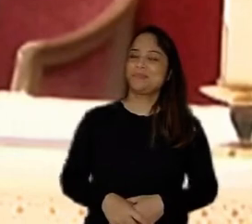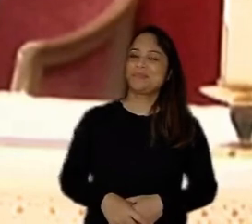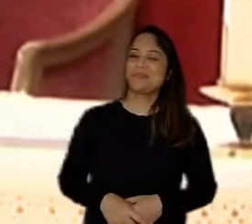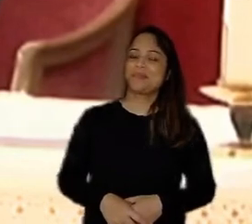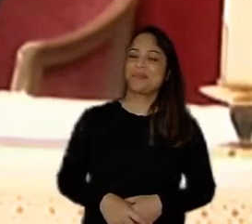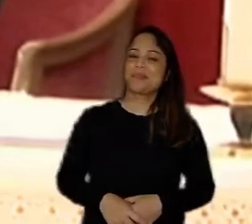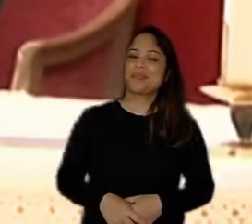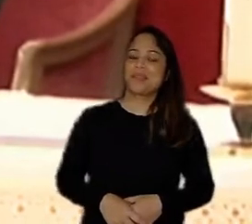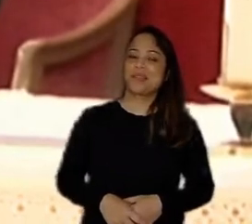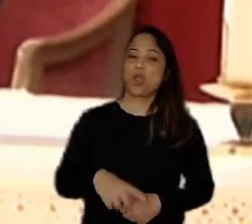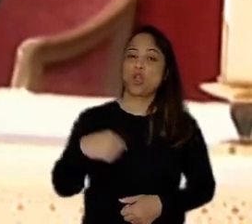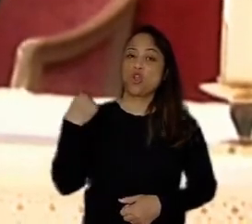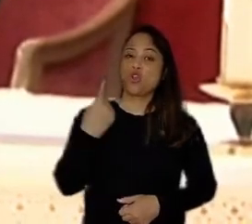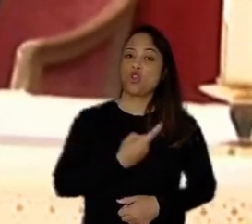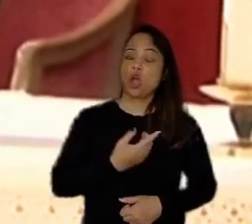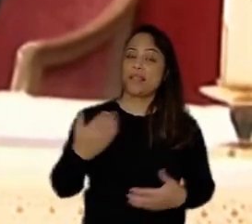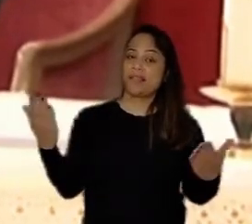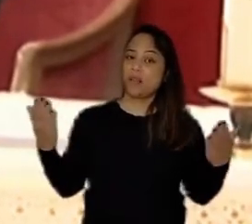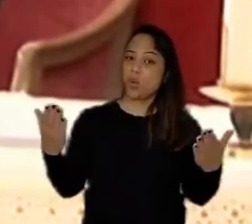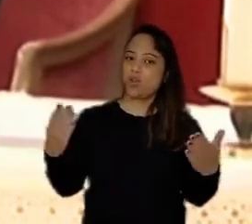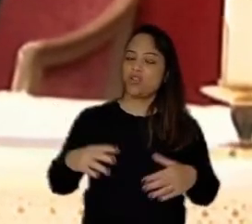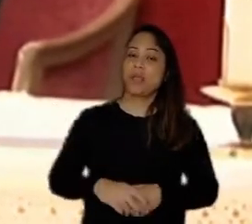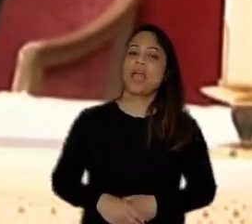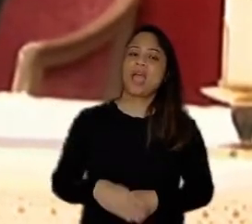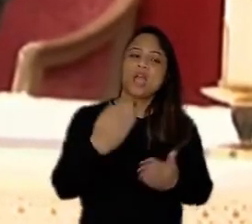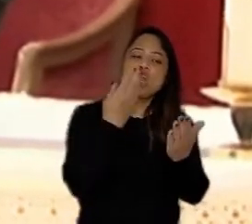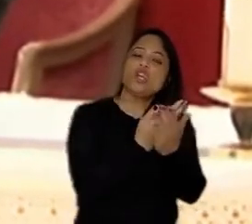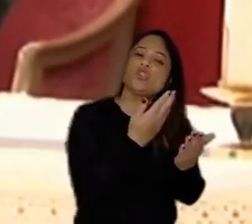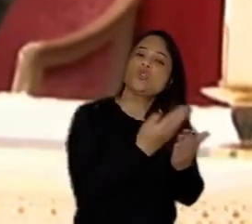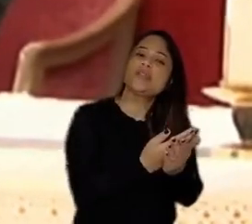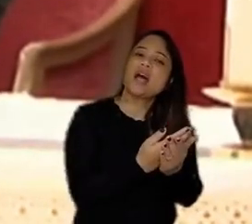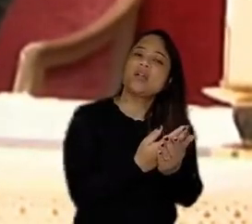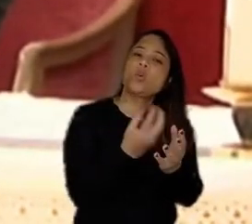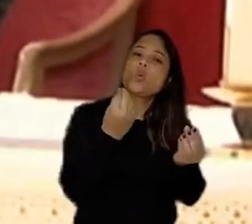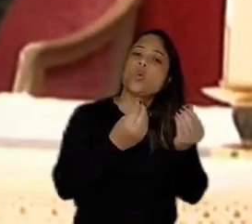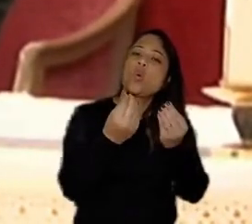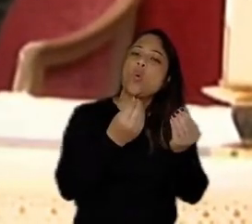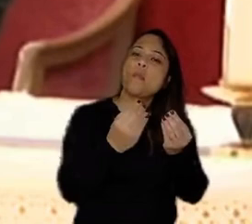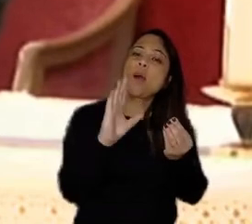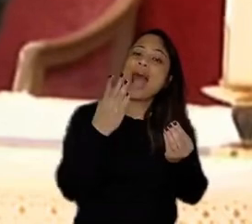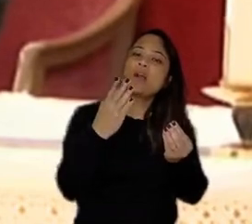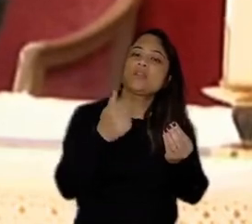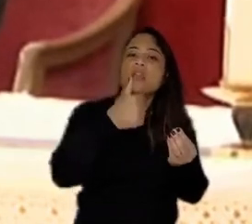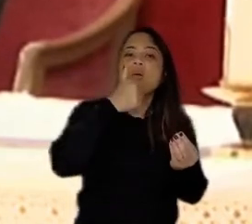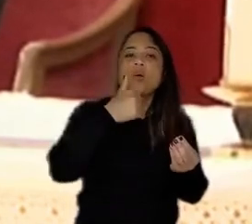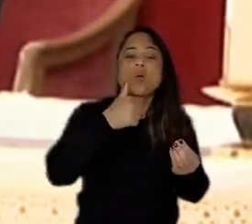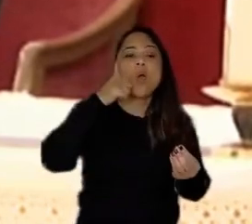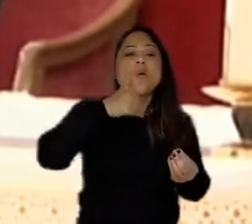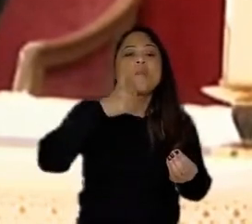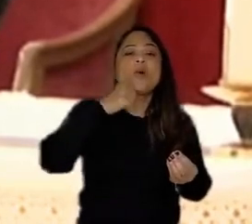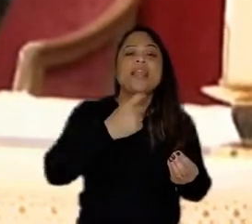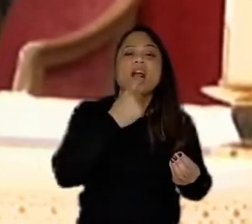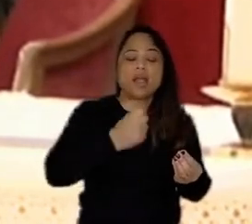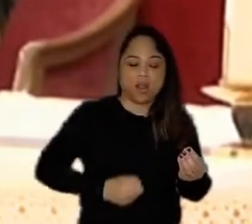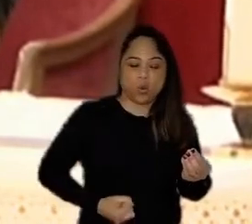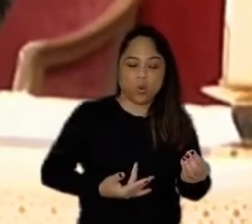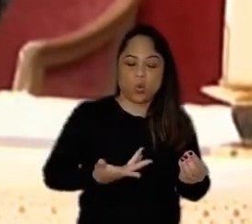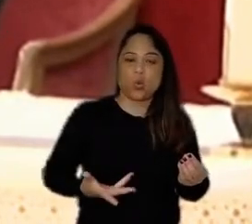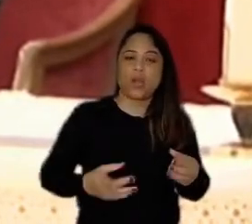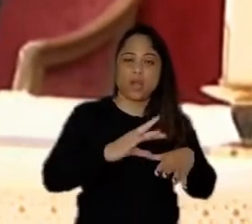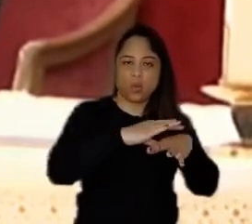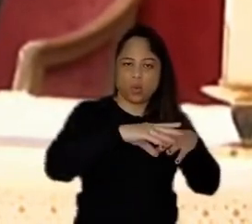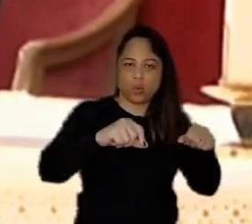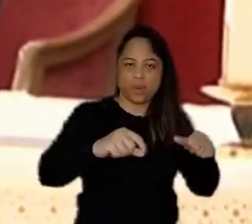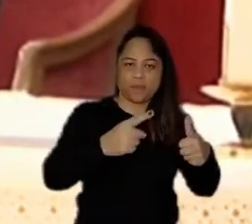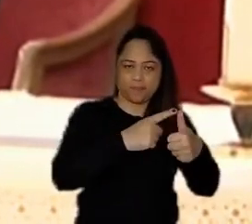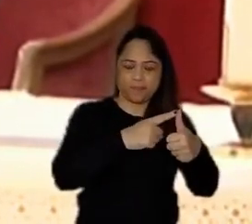Nós estamos estudando aqui uma cura, amém? Quantas tem na Bíblia? 24. O Evangelho de São João, capítulo 21,